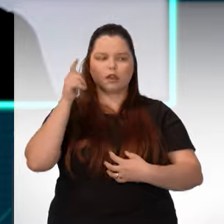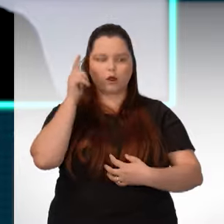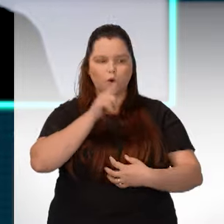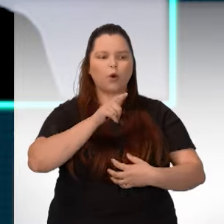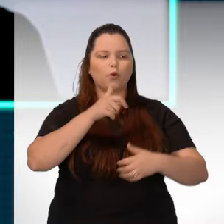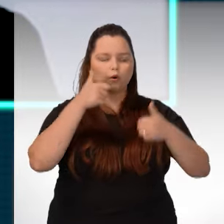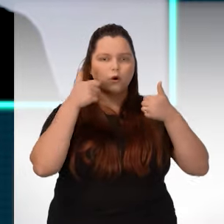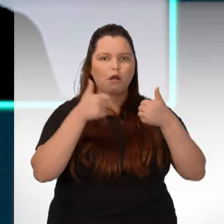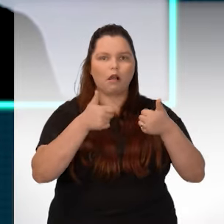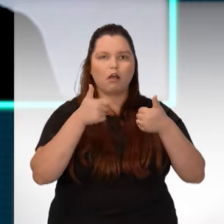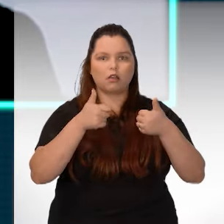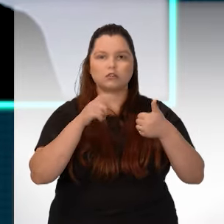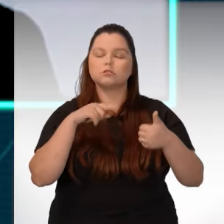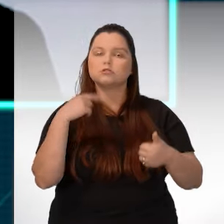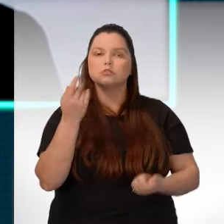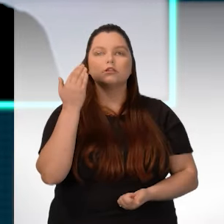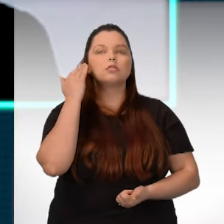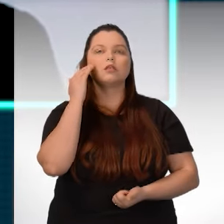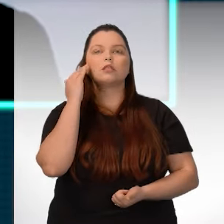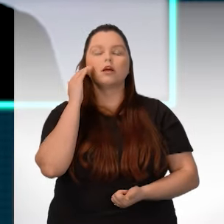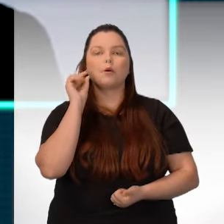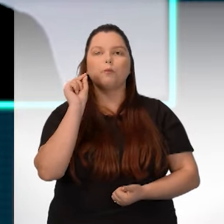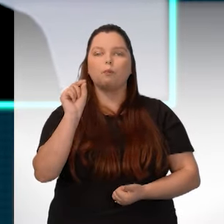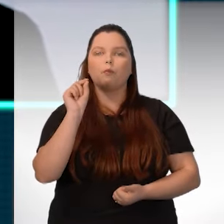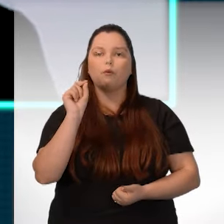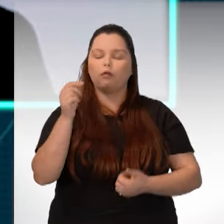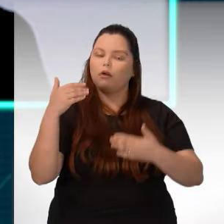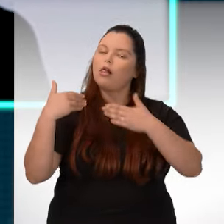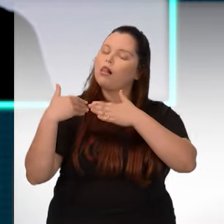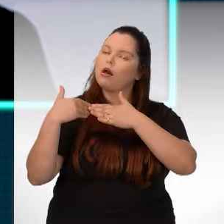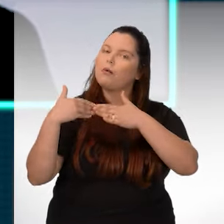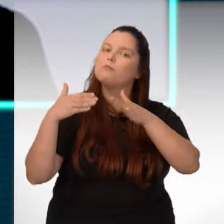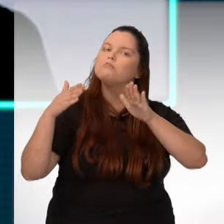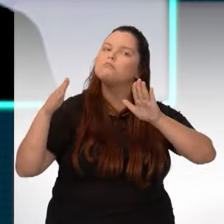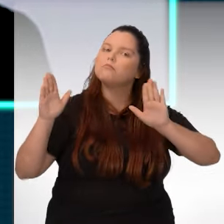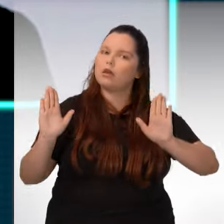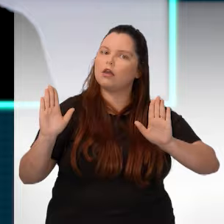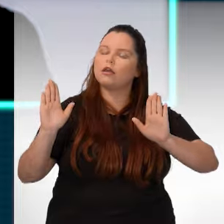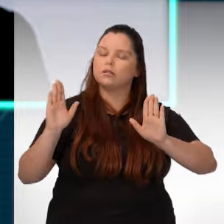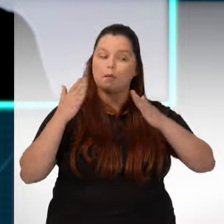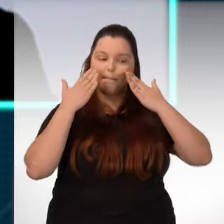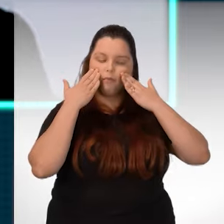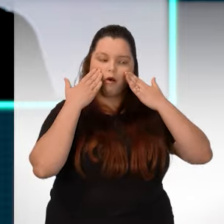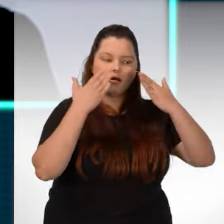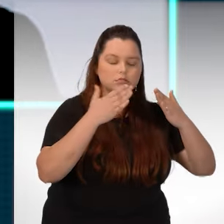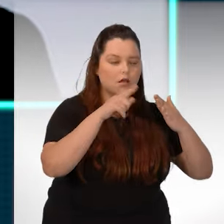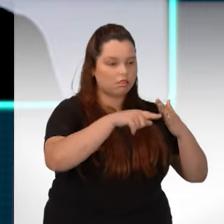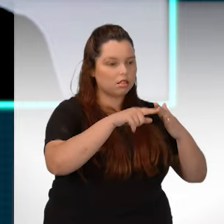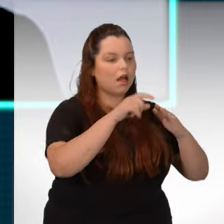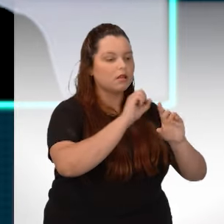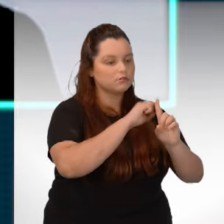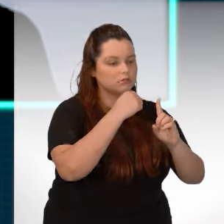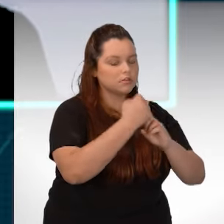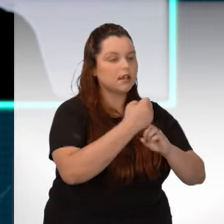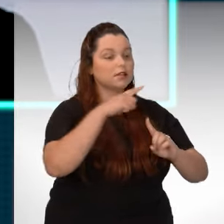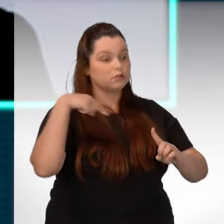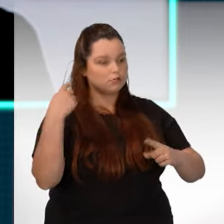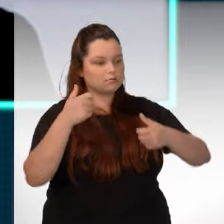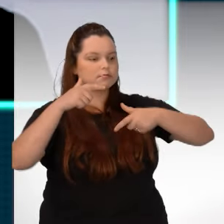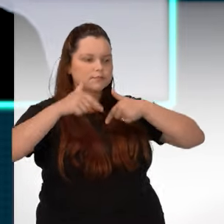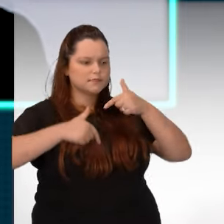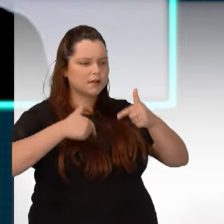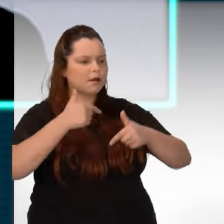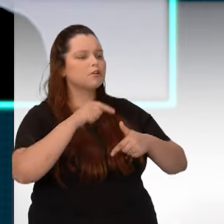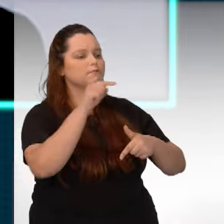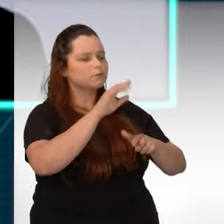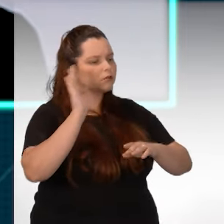Nós entendemos que a ideia de justiça aberta representa mostrar para o cidadão o quanto nós estamos trabalhando para que ele